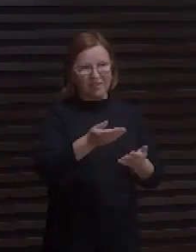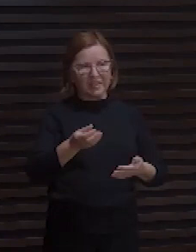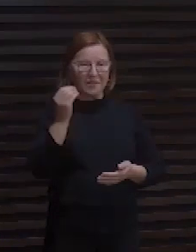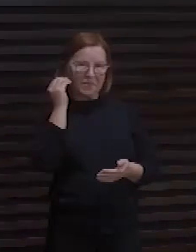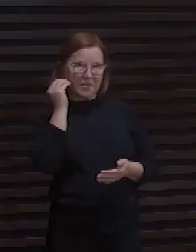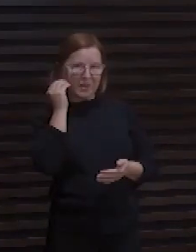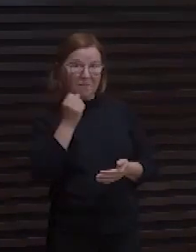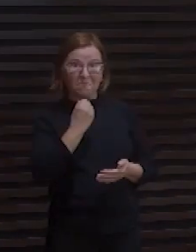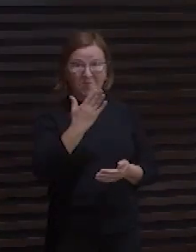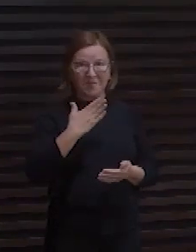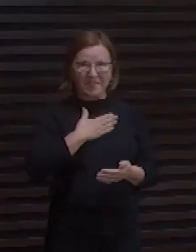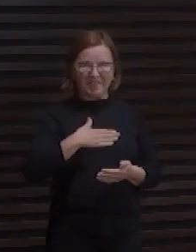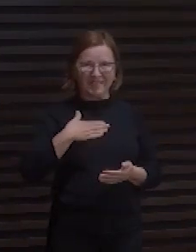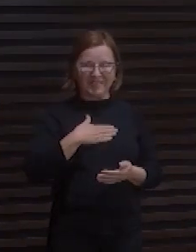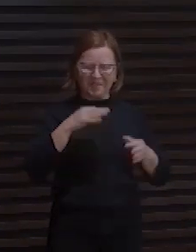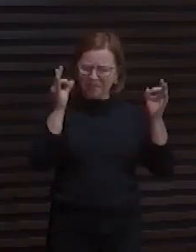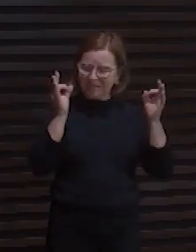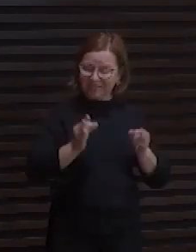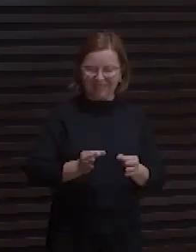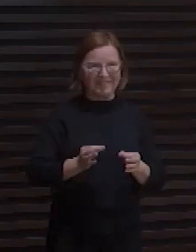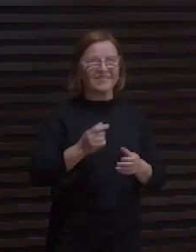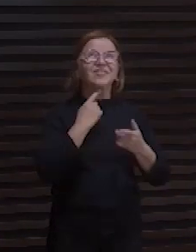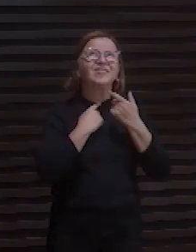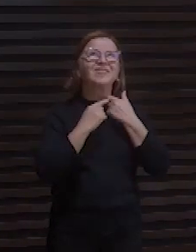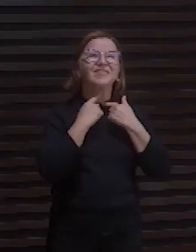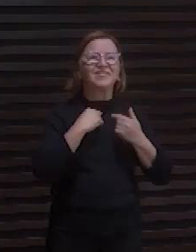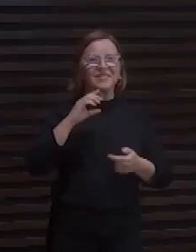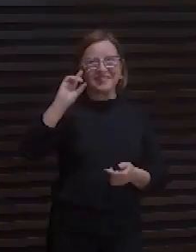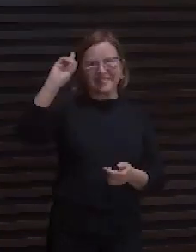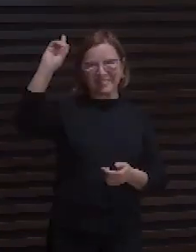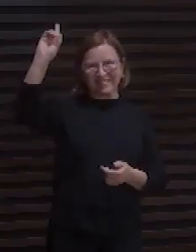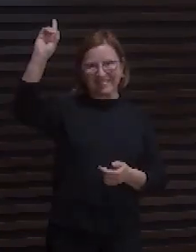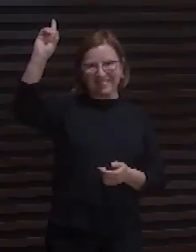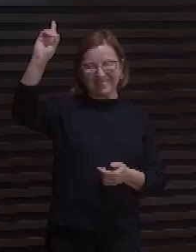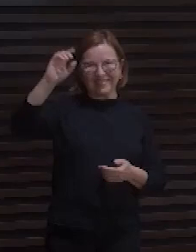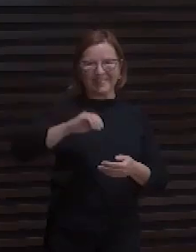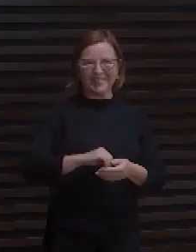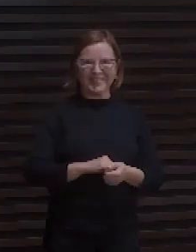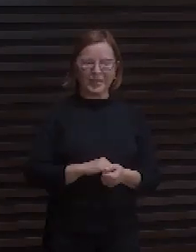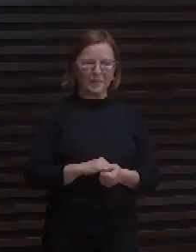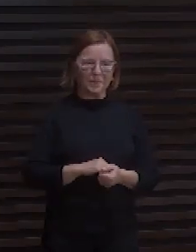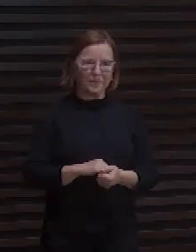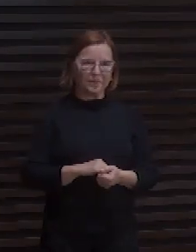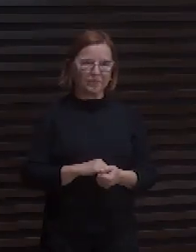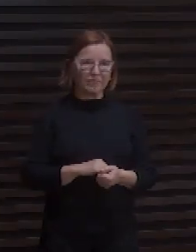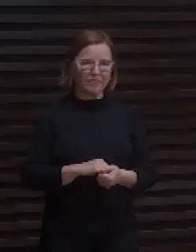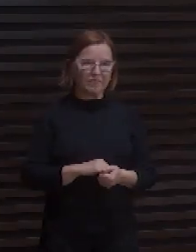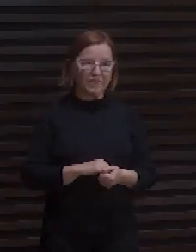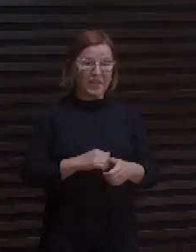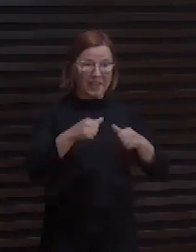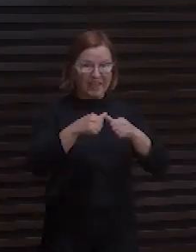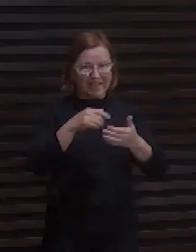a boa, agradável e perfeita vontade de Deus. Então nós encontramos aqui